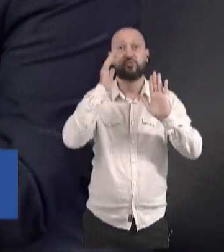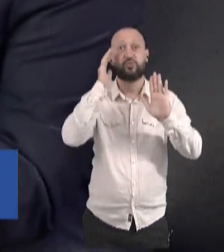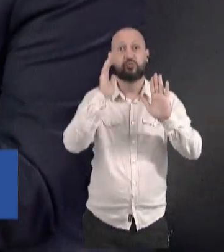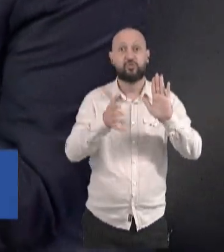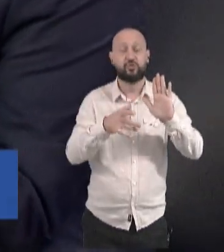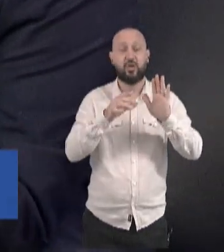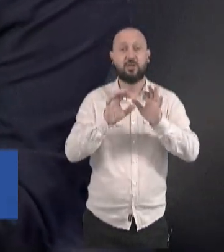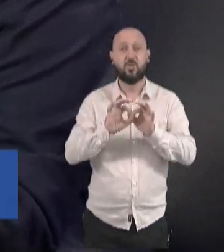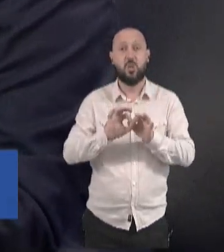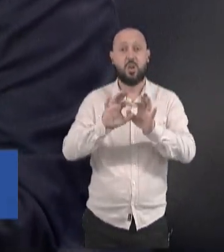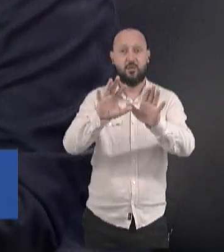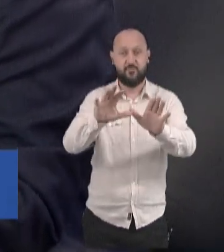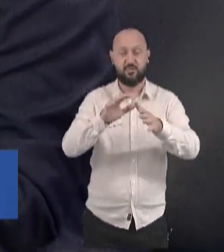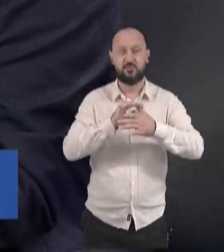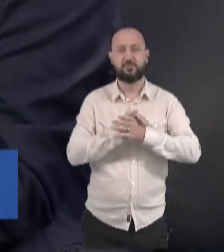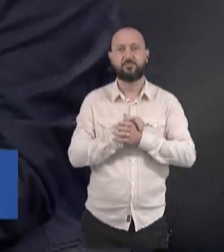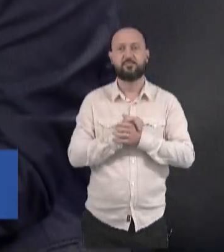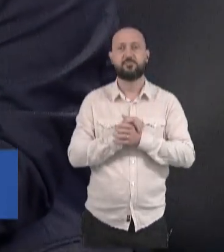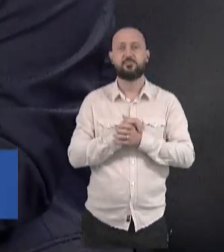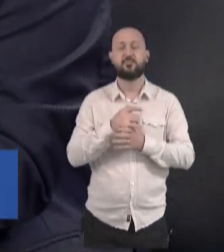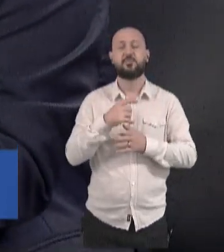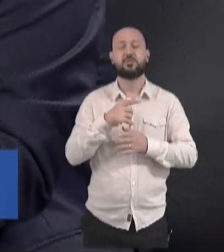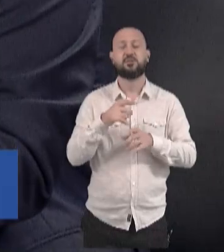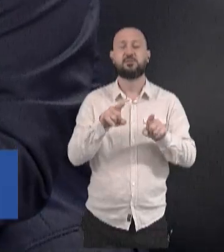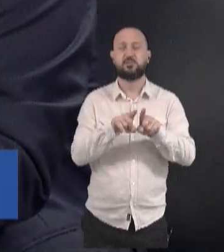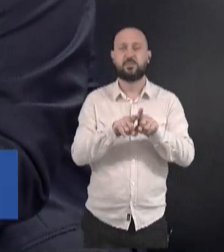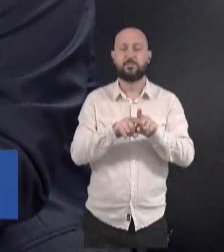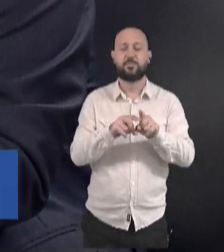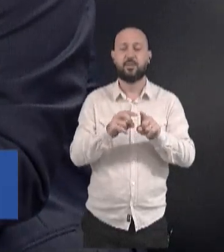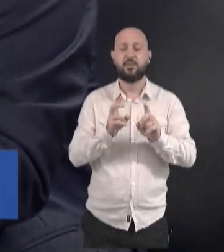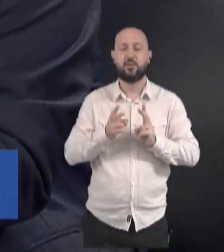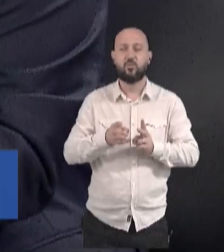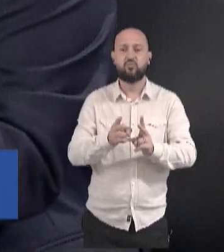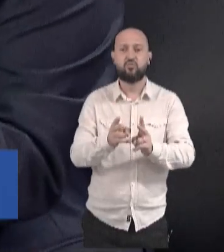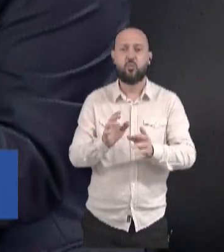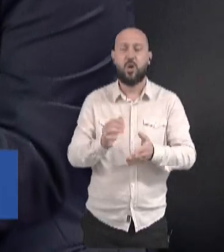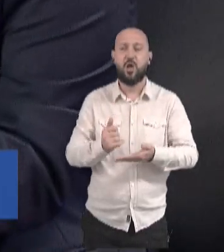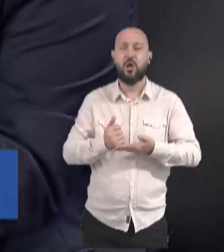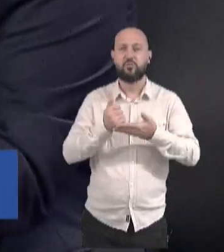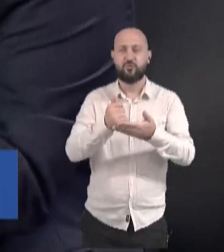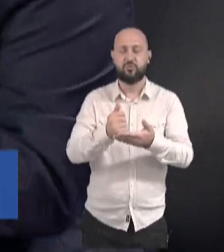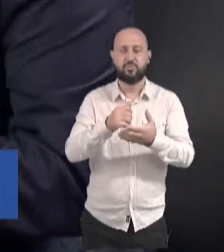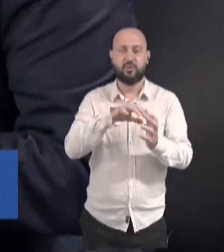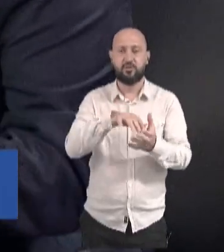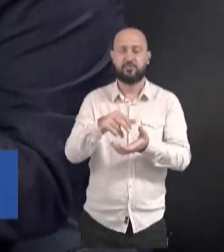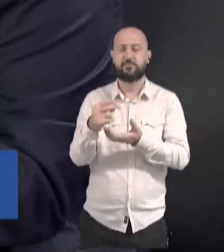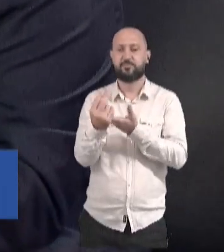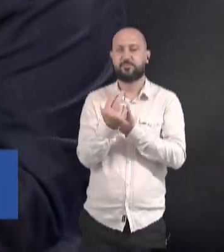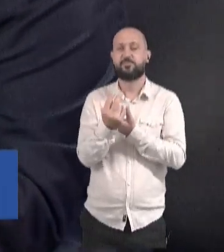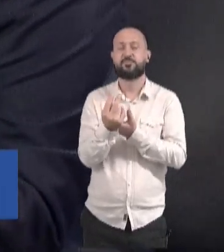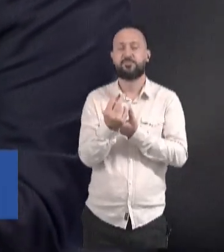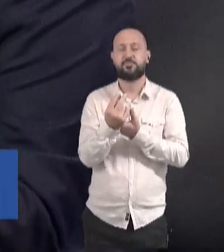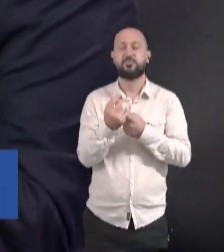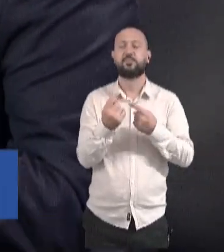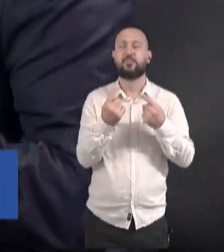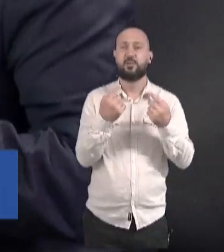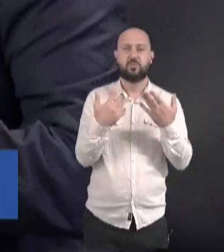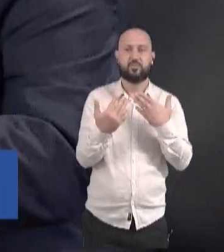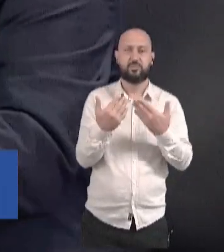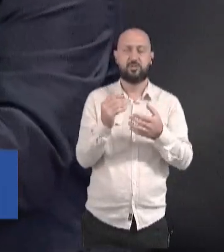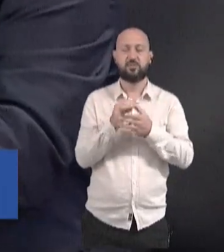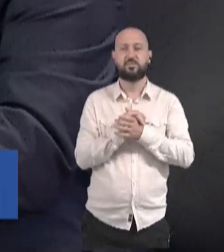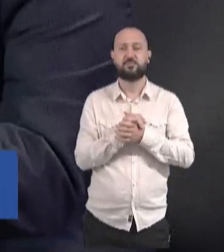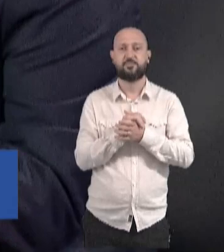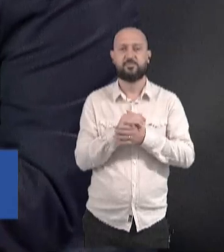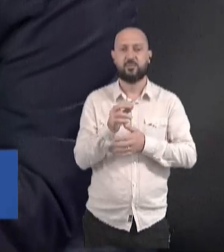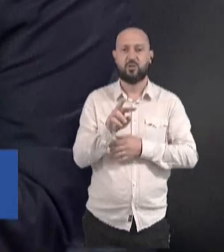estão disponíveis que também mantém a sustentabilidade. Então, nós temos que ter esse diálogo.